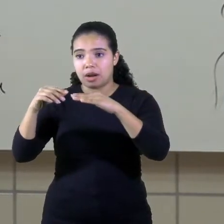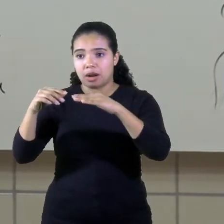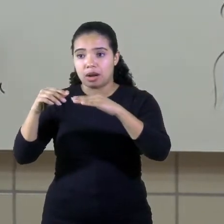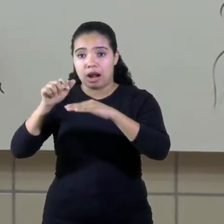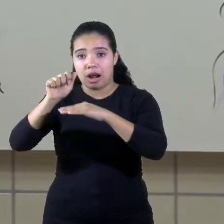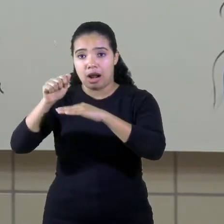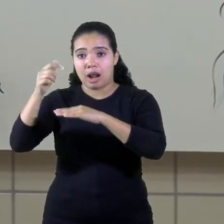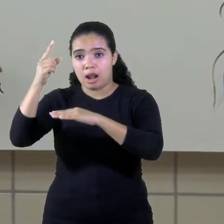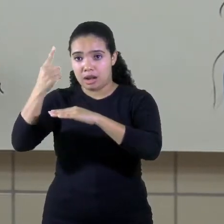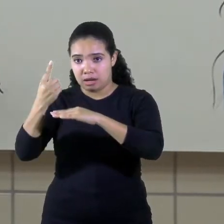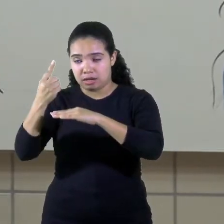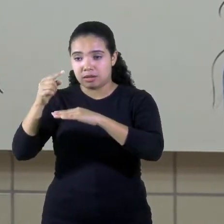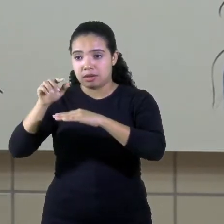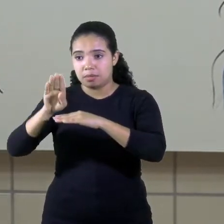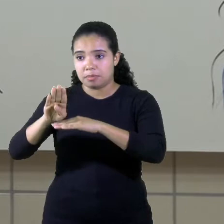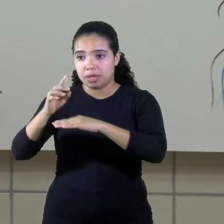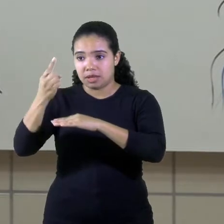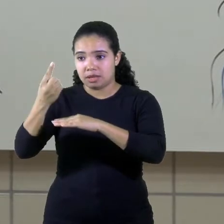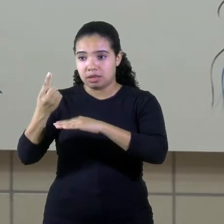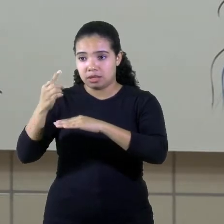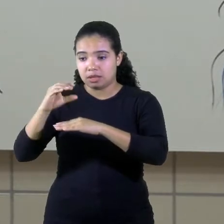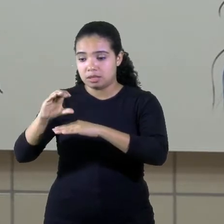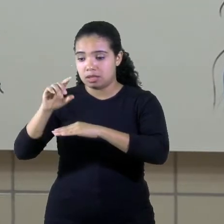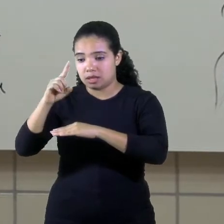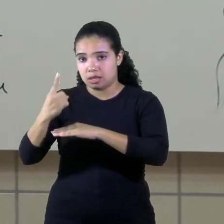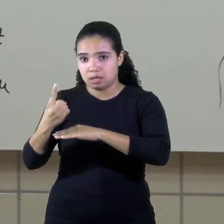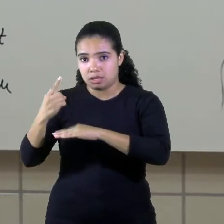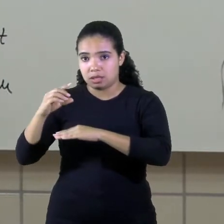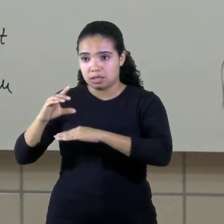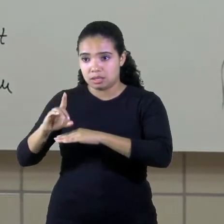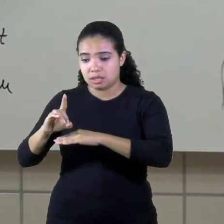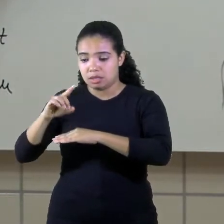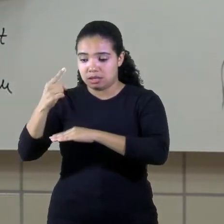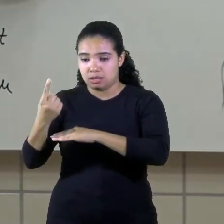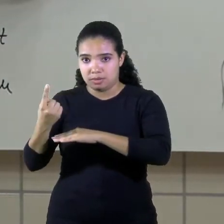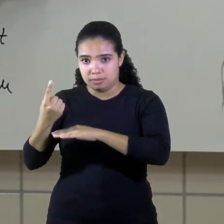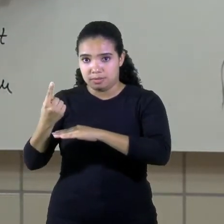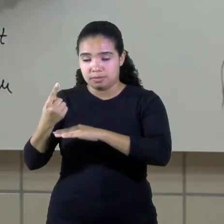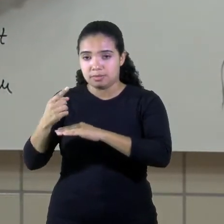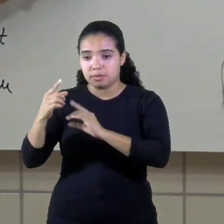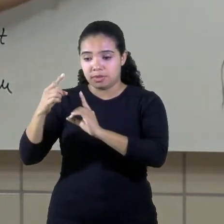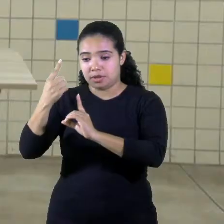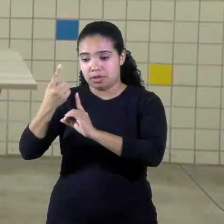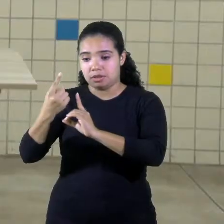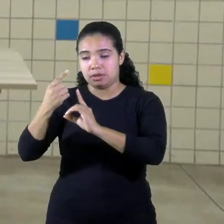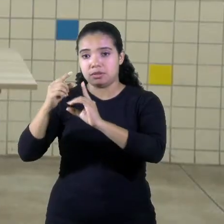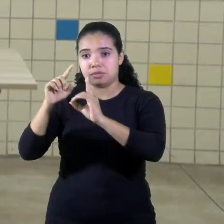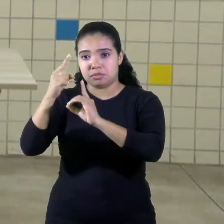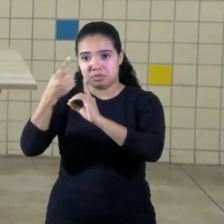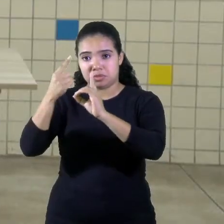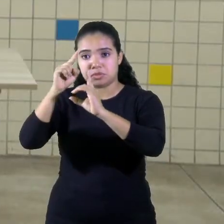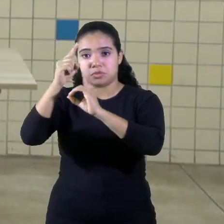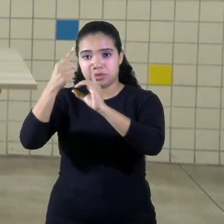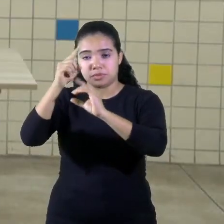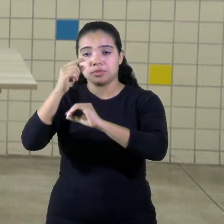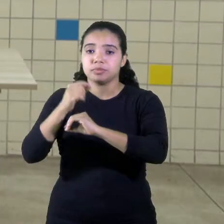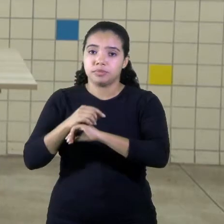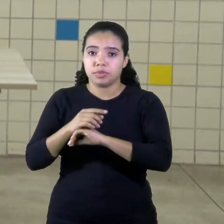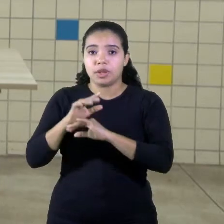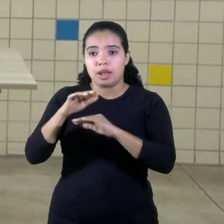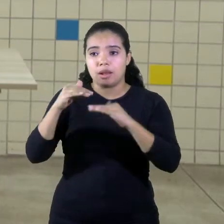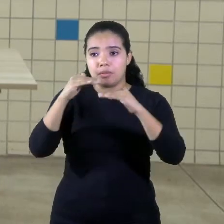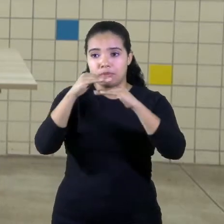B', C' e D'. Então, nós temos uma situação que precisa ser entendida, que são pontos